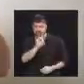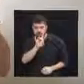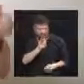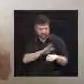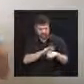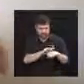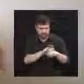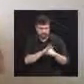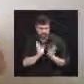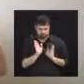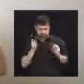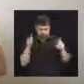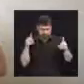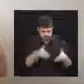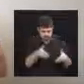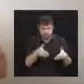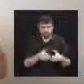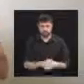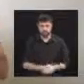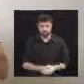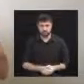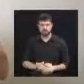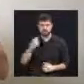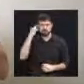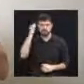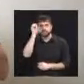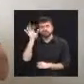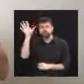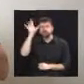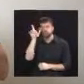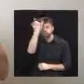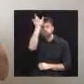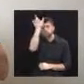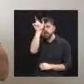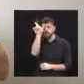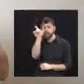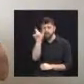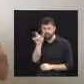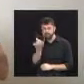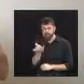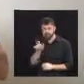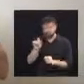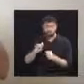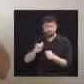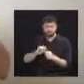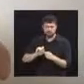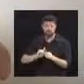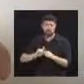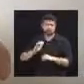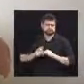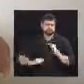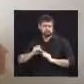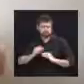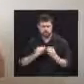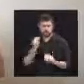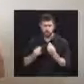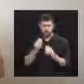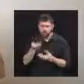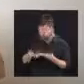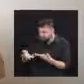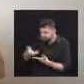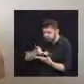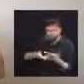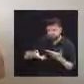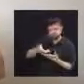a doença dele no momento, mas sim o que ele faz, a interação que ele